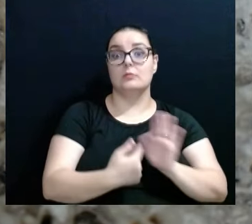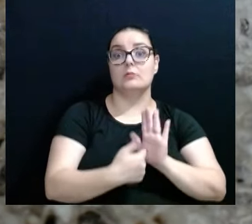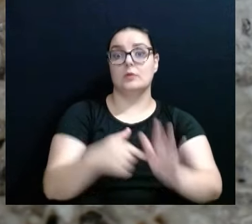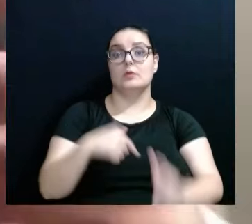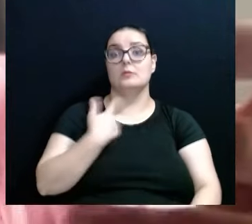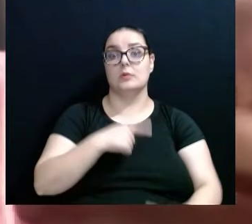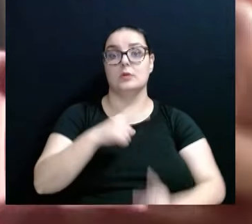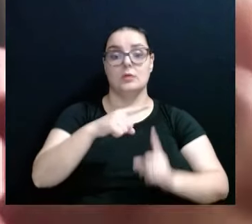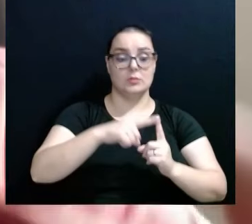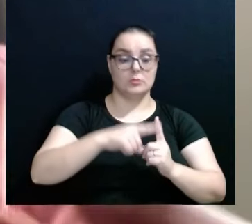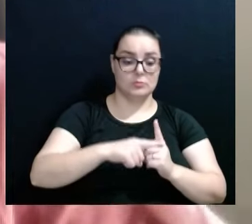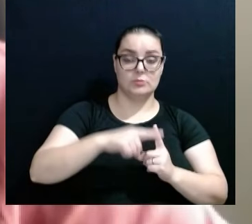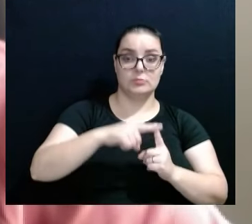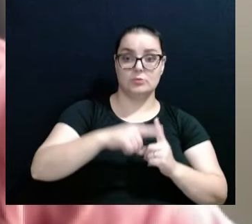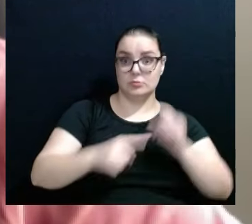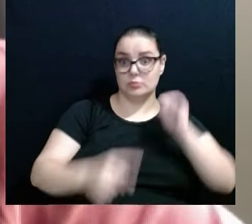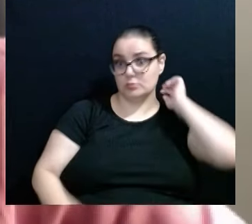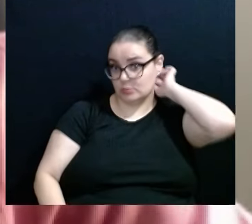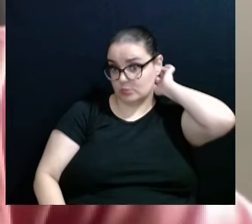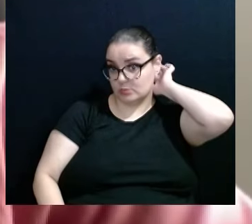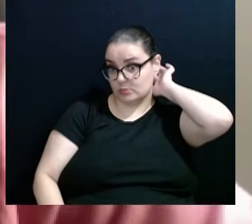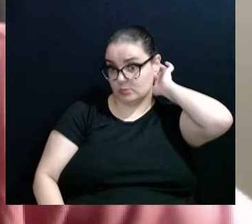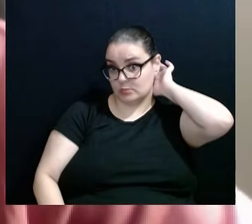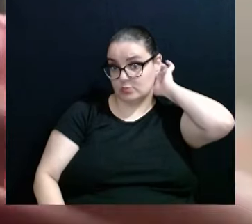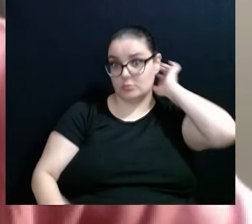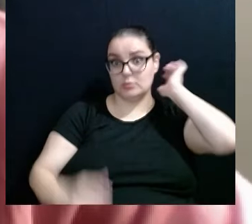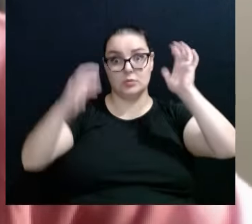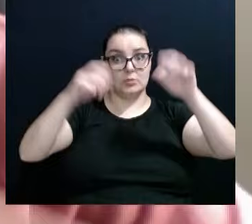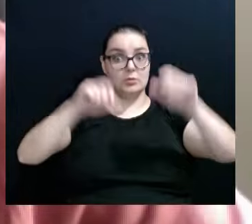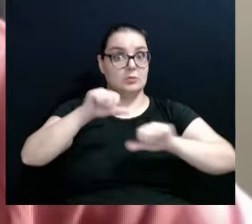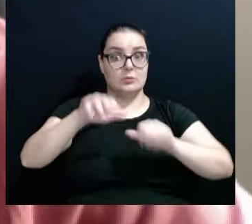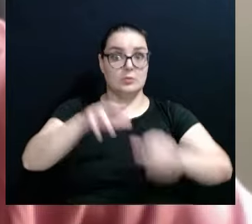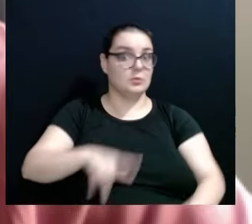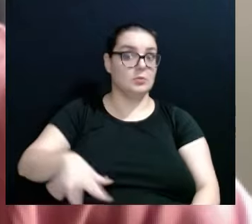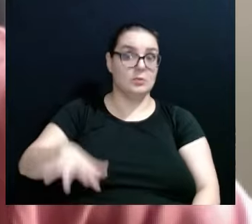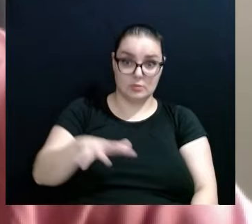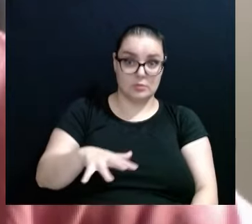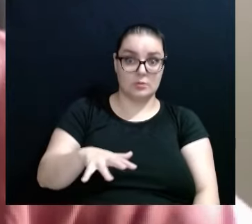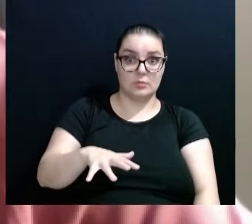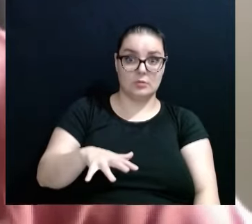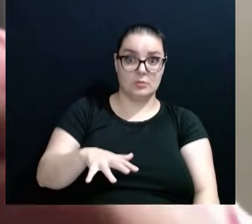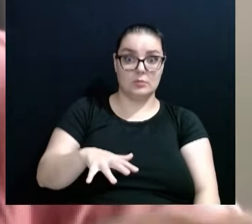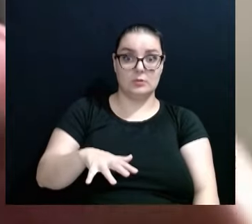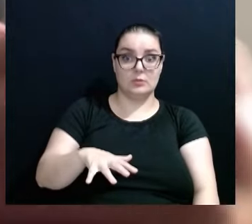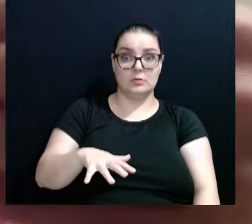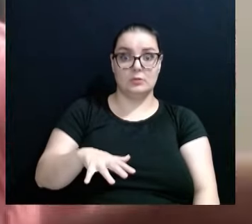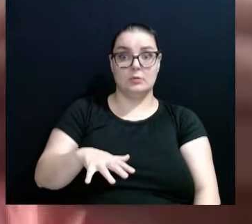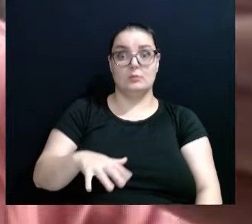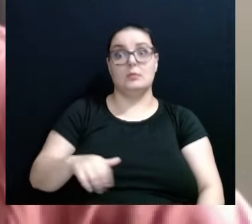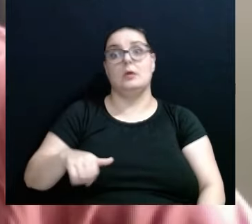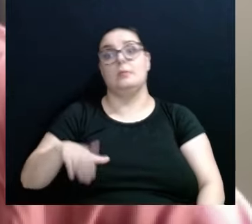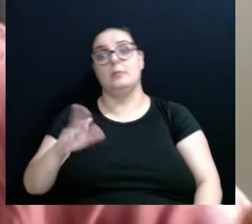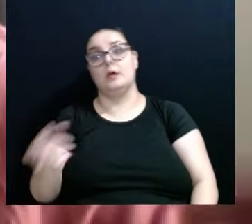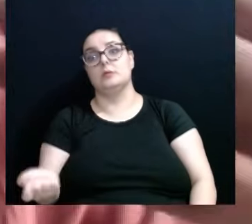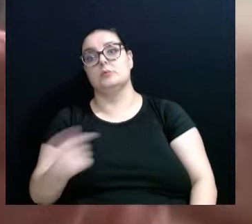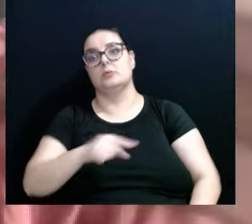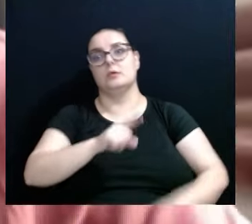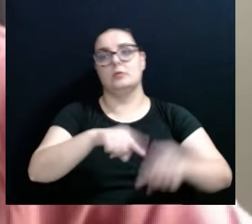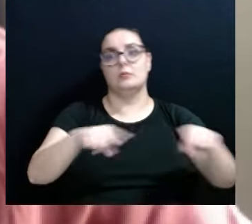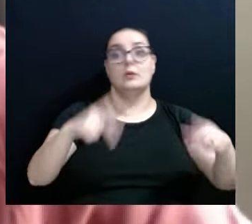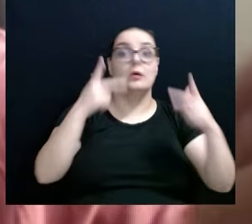Ele mostra para a gente essa temperatura chuva mudando aqui na região para muito além